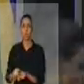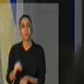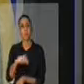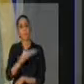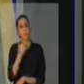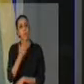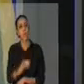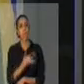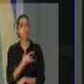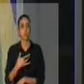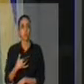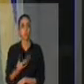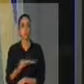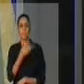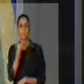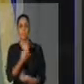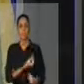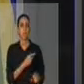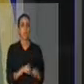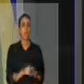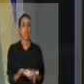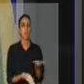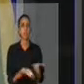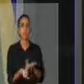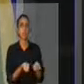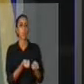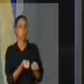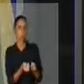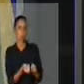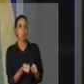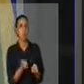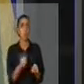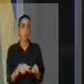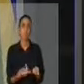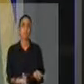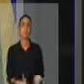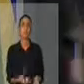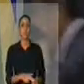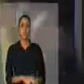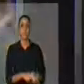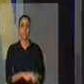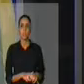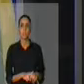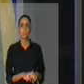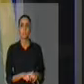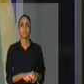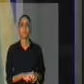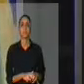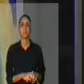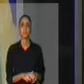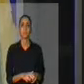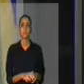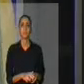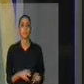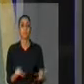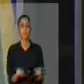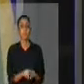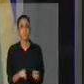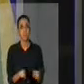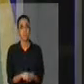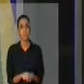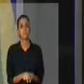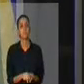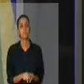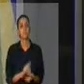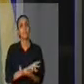vida e o melhor controle de doenças crônicas são responsáveis pelo envelhecimento da população e, por consequência, maior número